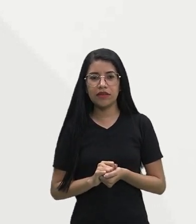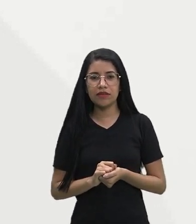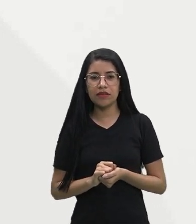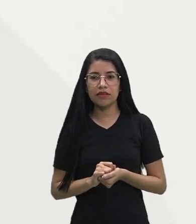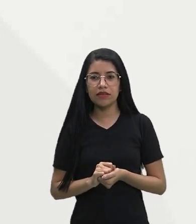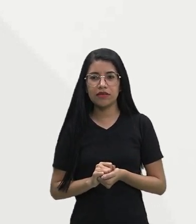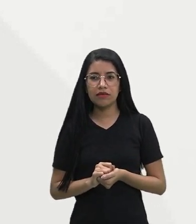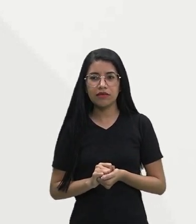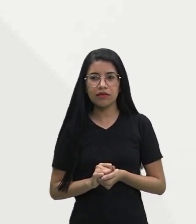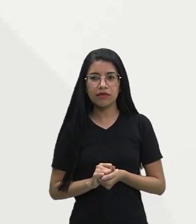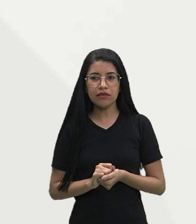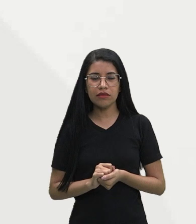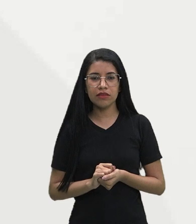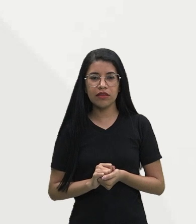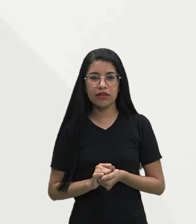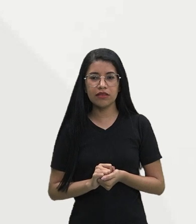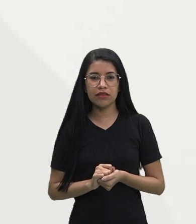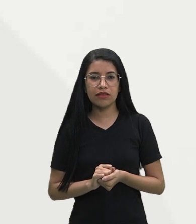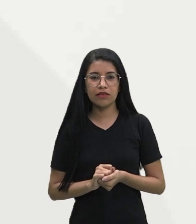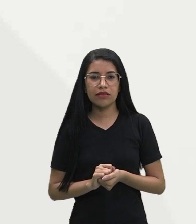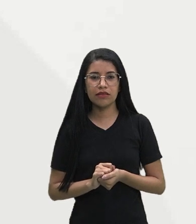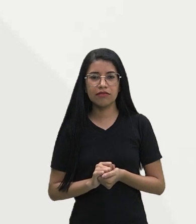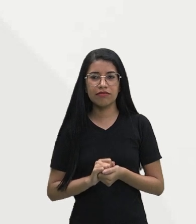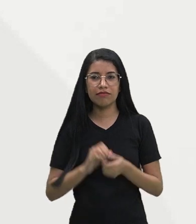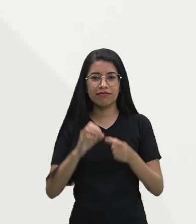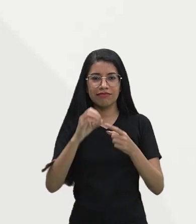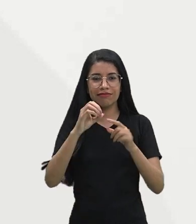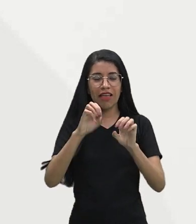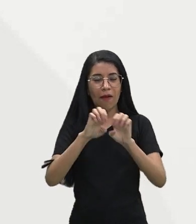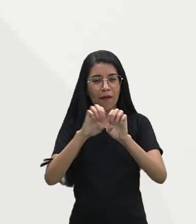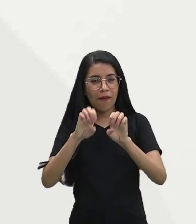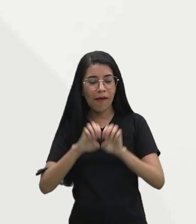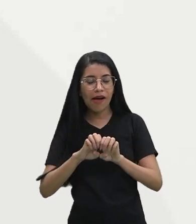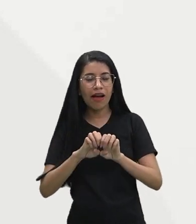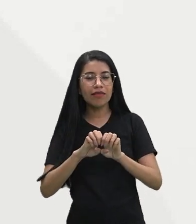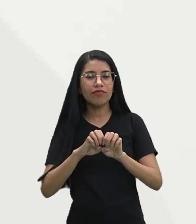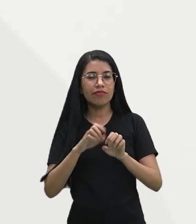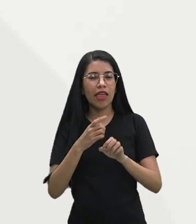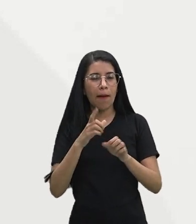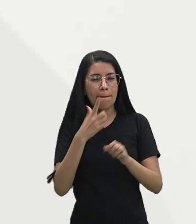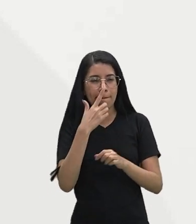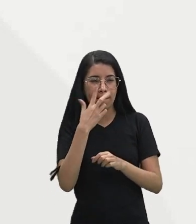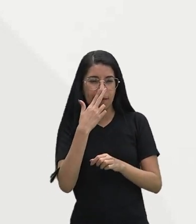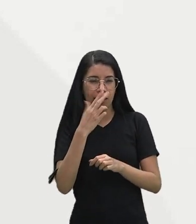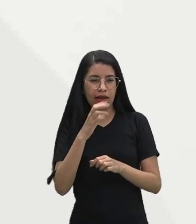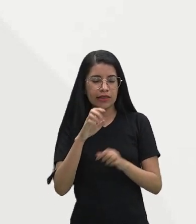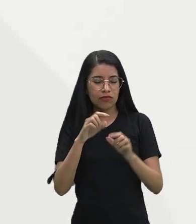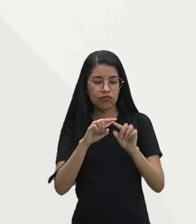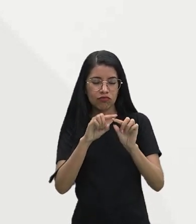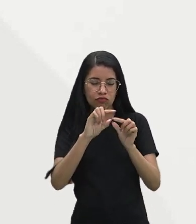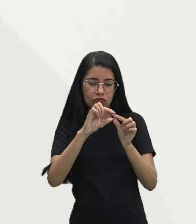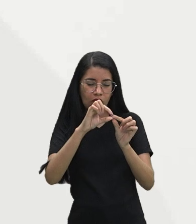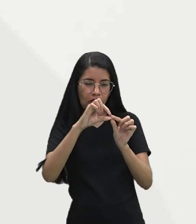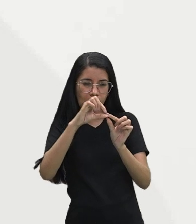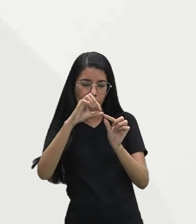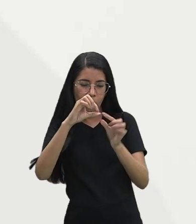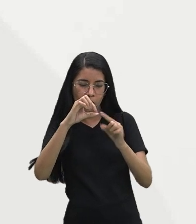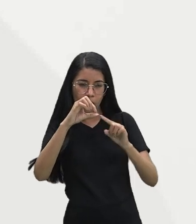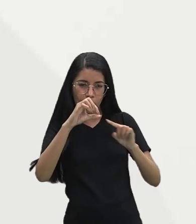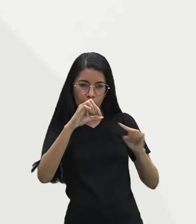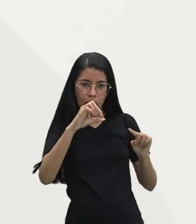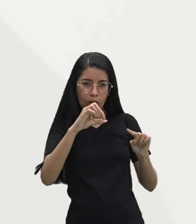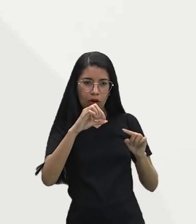dos espermatozoides. Essa estrutura aqui, ó, é um flagelo, ok? Outra coisa interessante que estima-se que